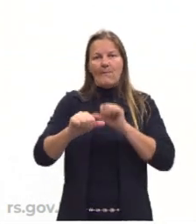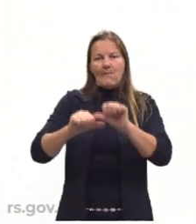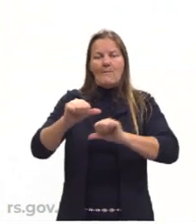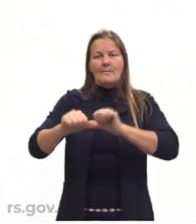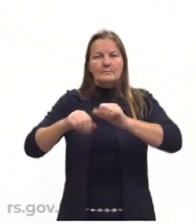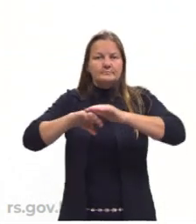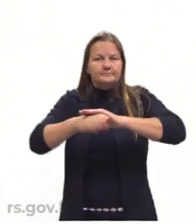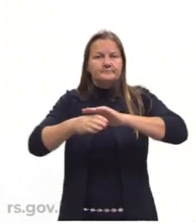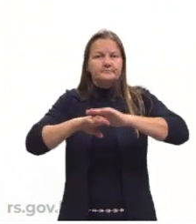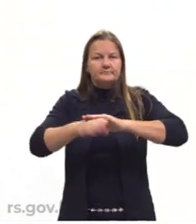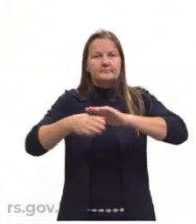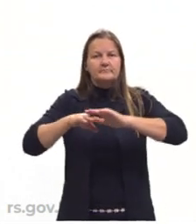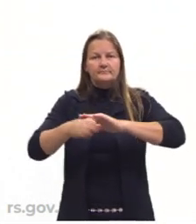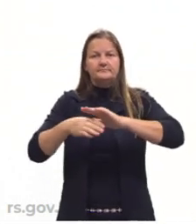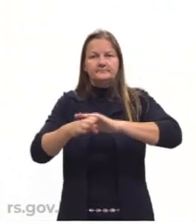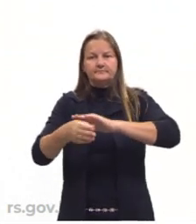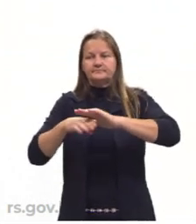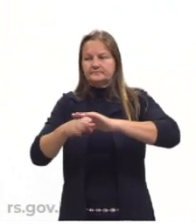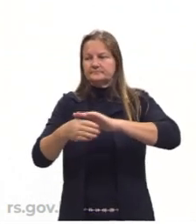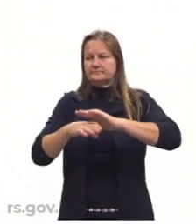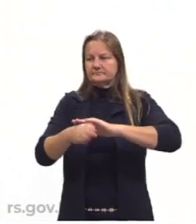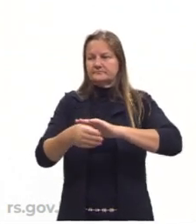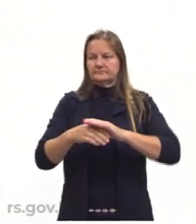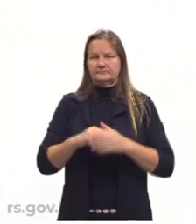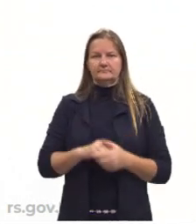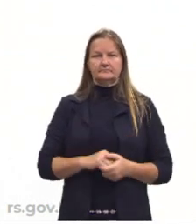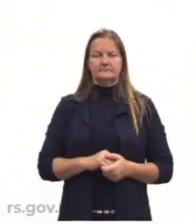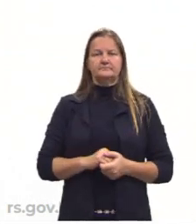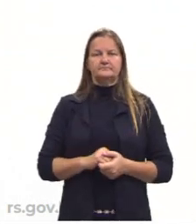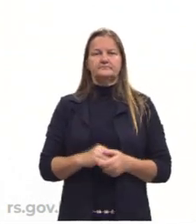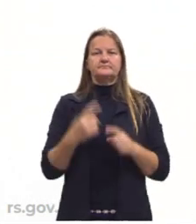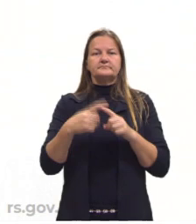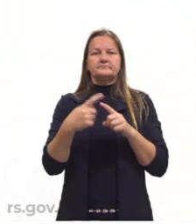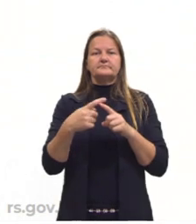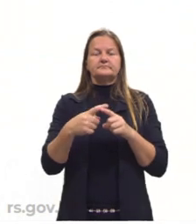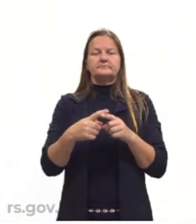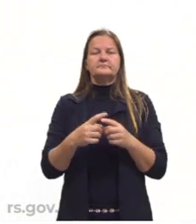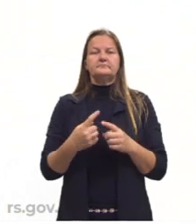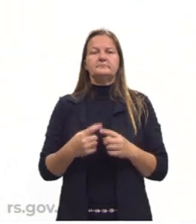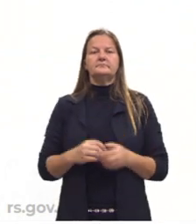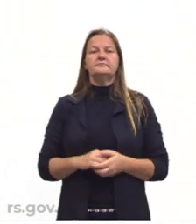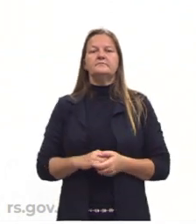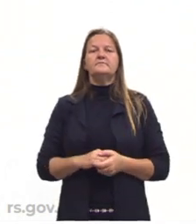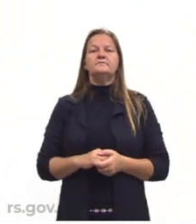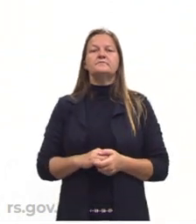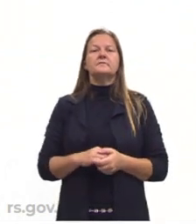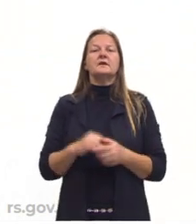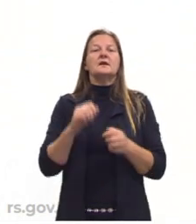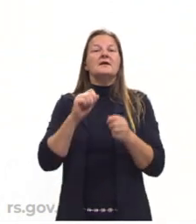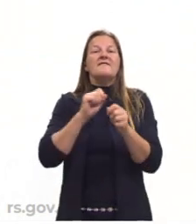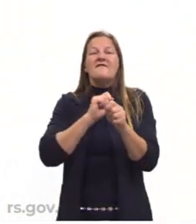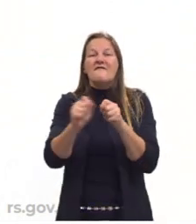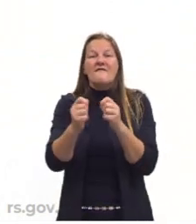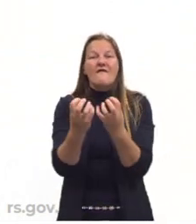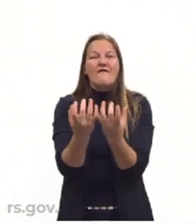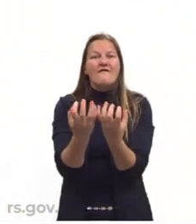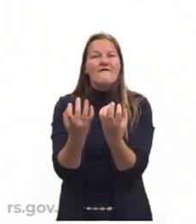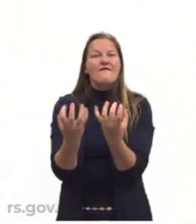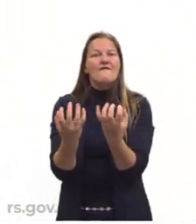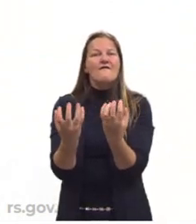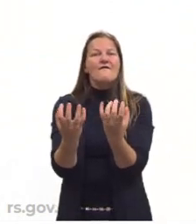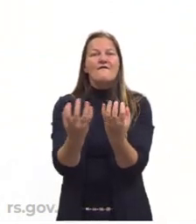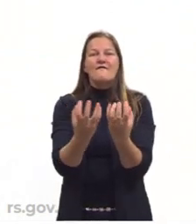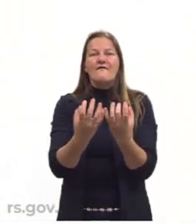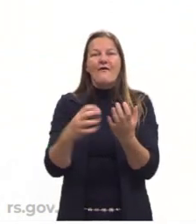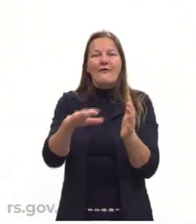questão de subsistência tá então são o que que acontece nessa agricultura Itinerante tu toca fogo no nessa